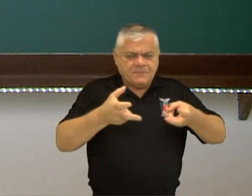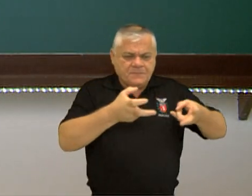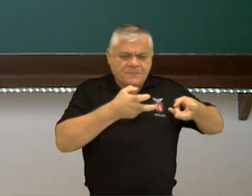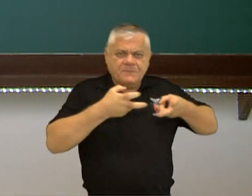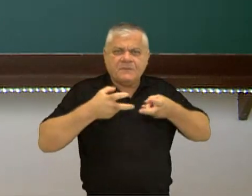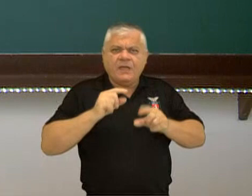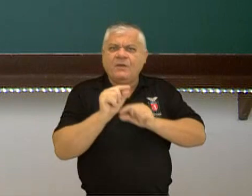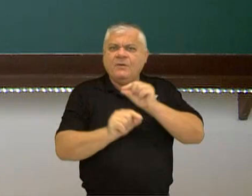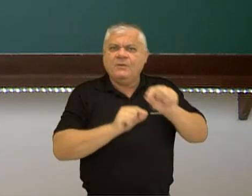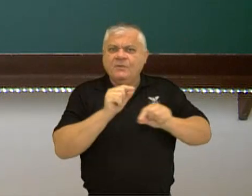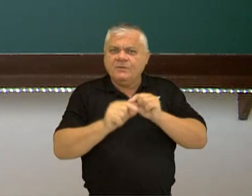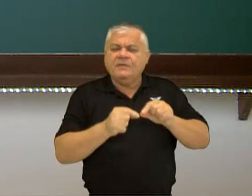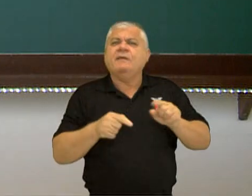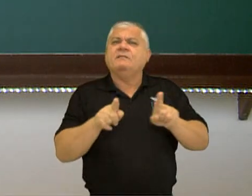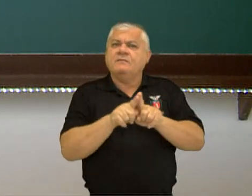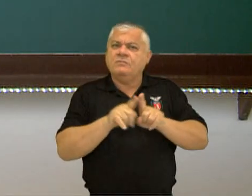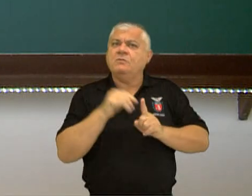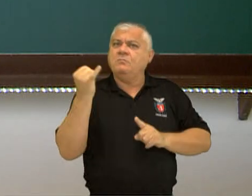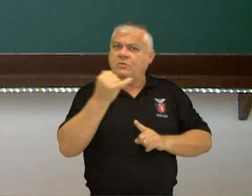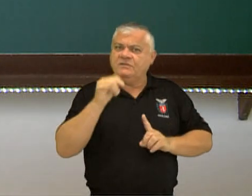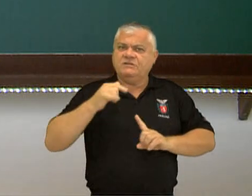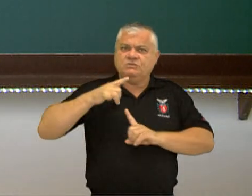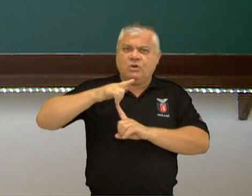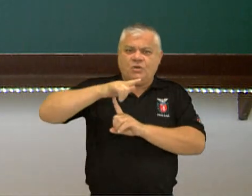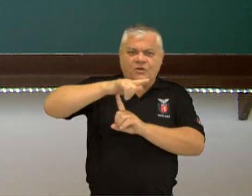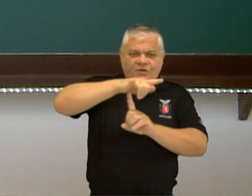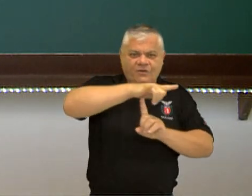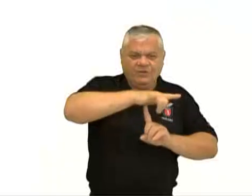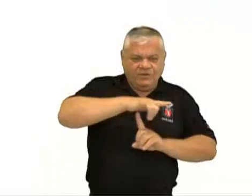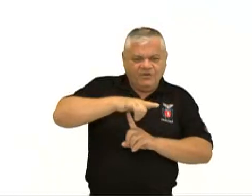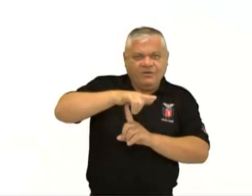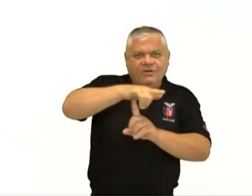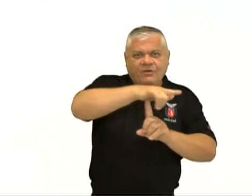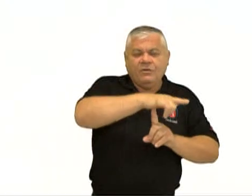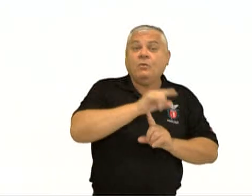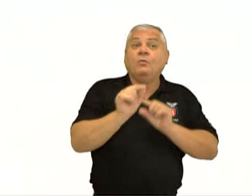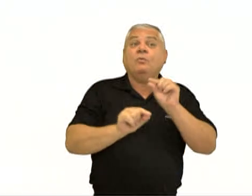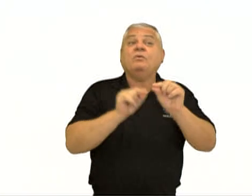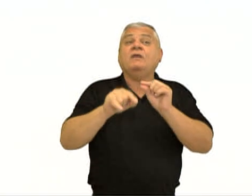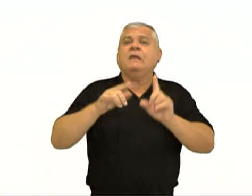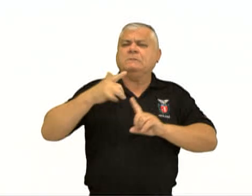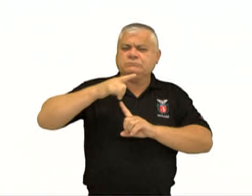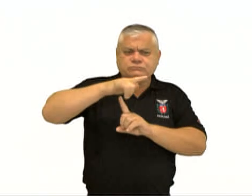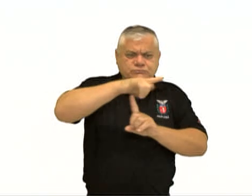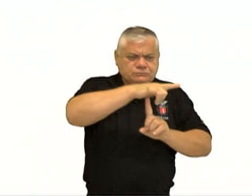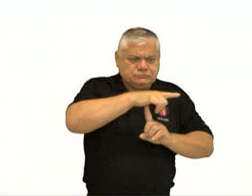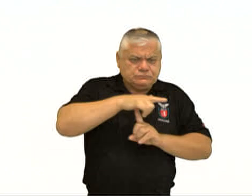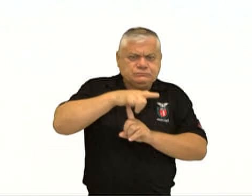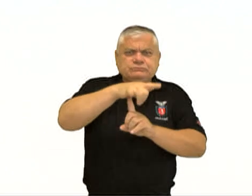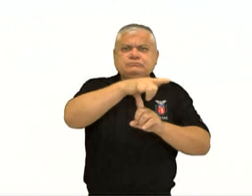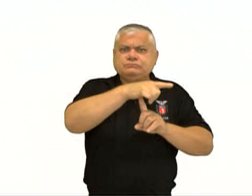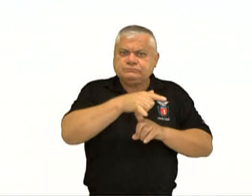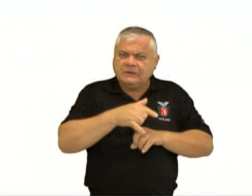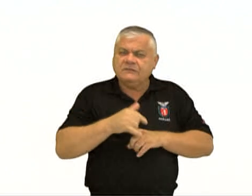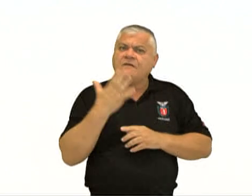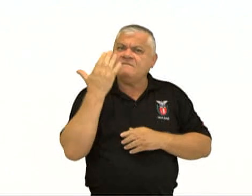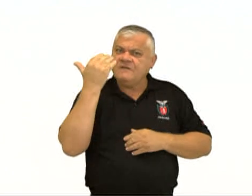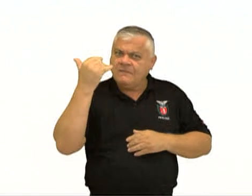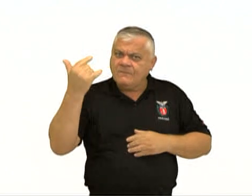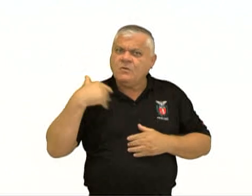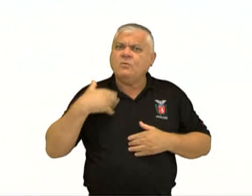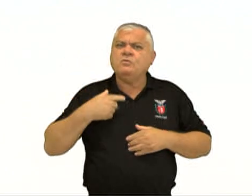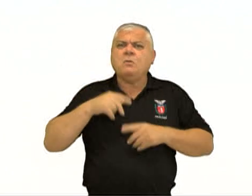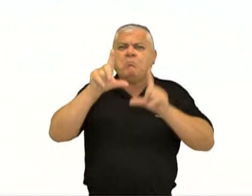gente não pode deixar de falar dos drones. Para isso eu trago para você aqui, ó, que a utilização dos drones vem se popularizando, pois apresentam um